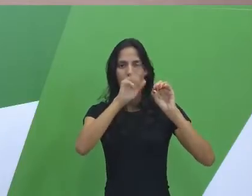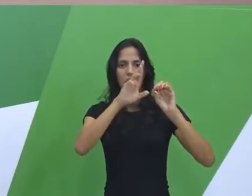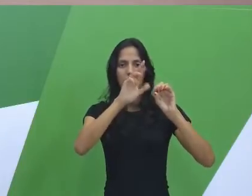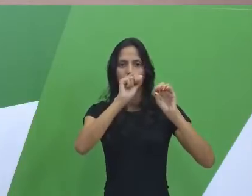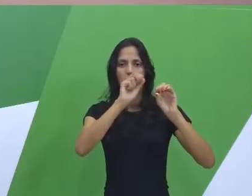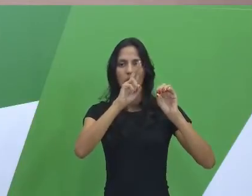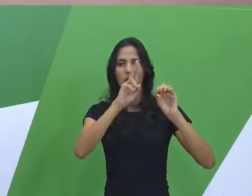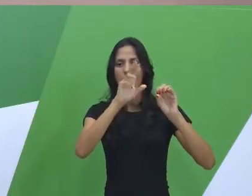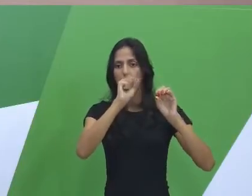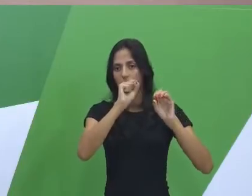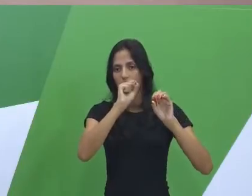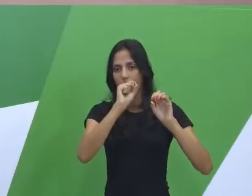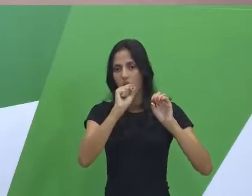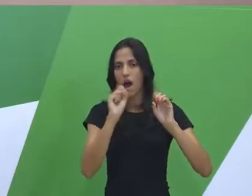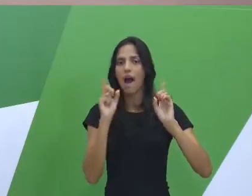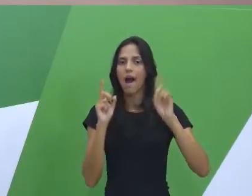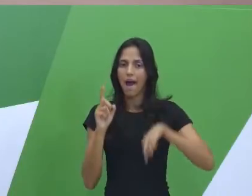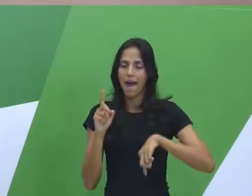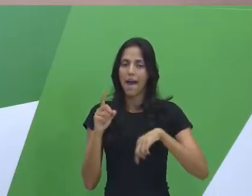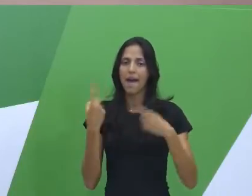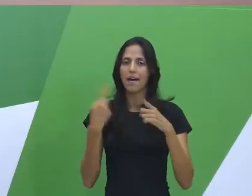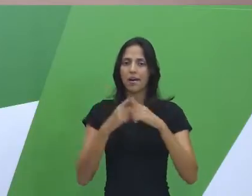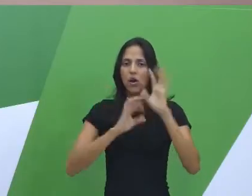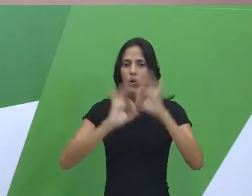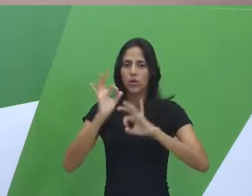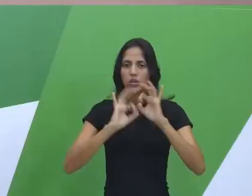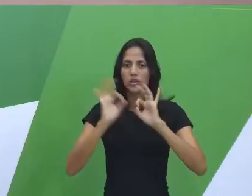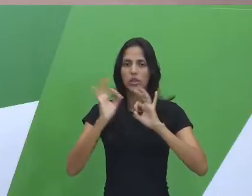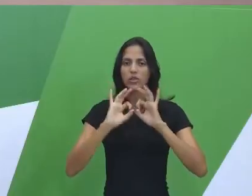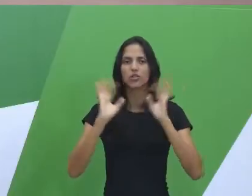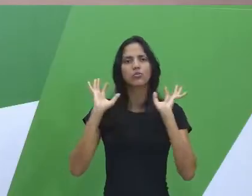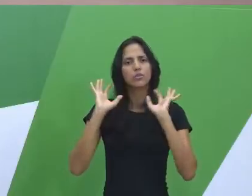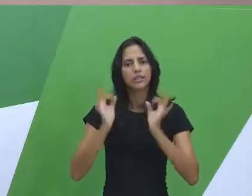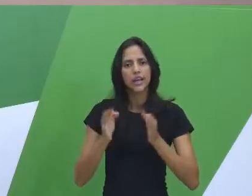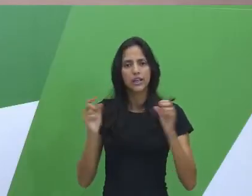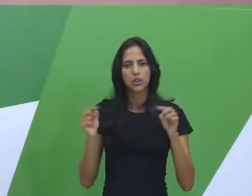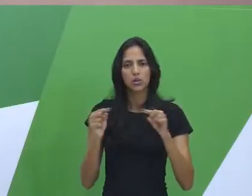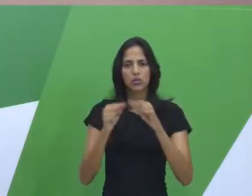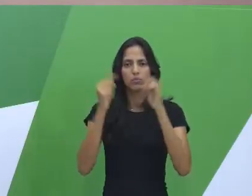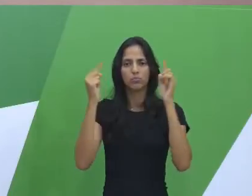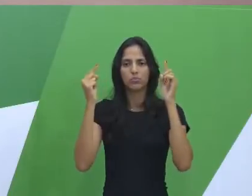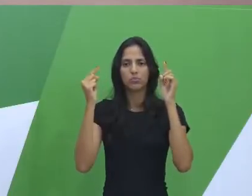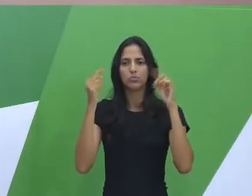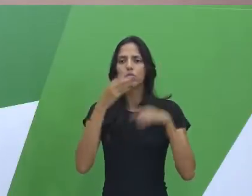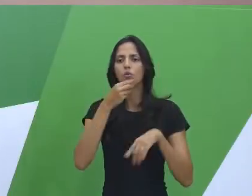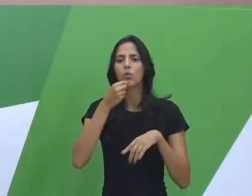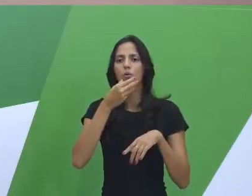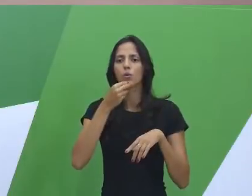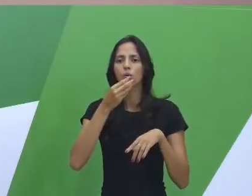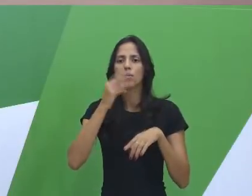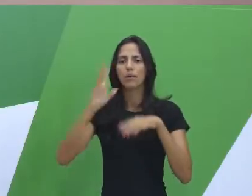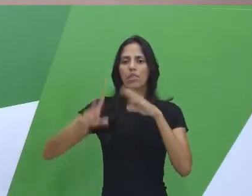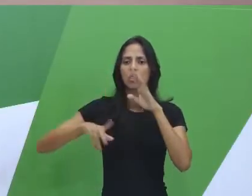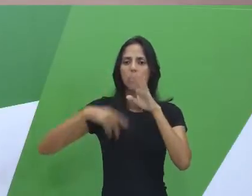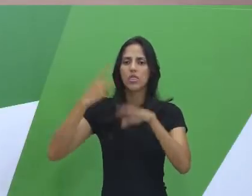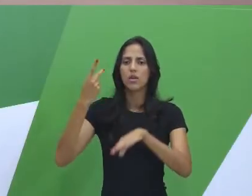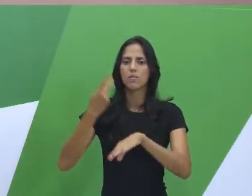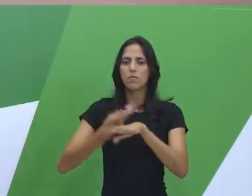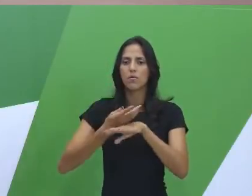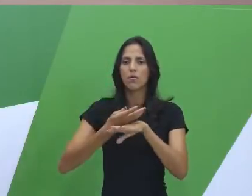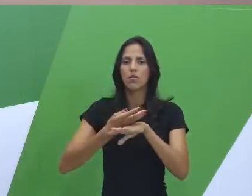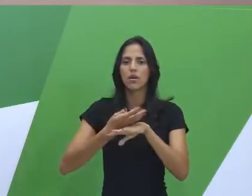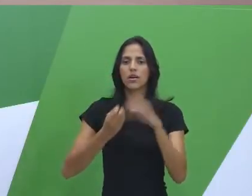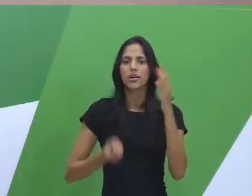os 3 ângulos, ele é todo comportado. Beleza? Depois o homem foi para onde? O homem foi para